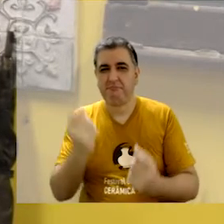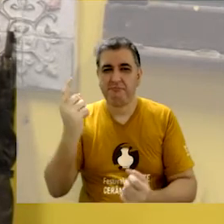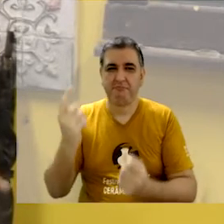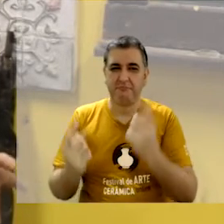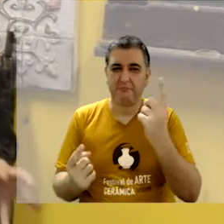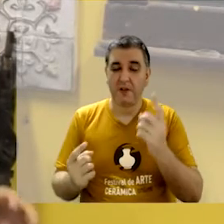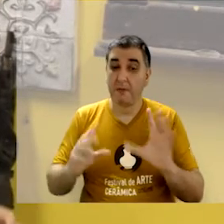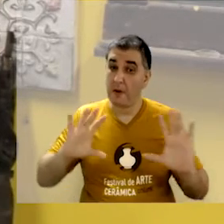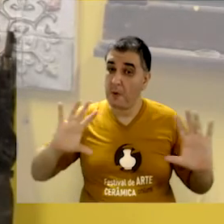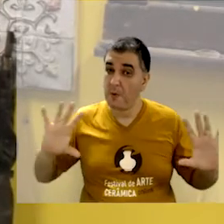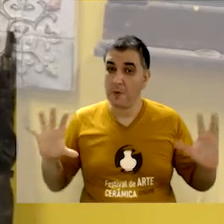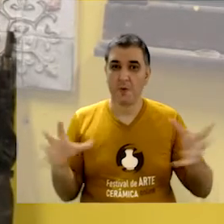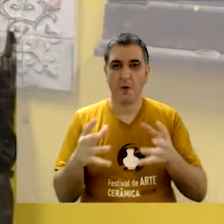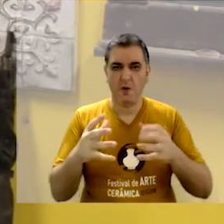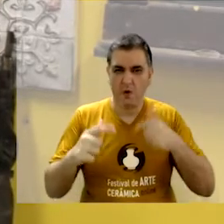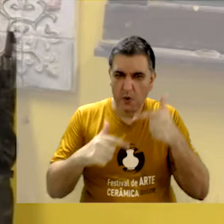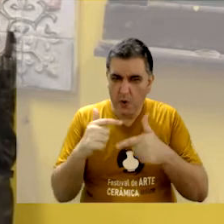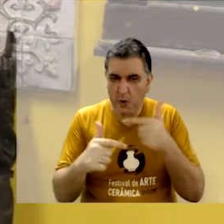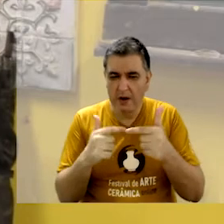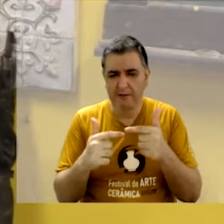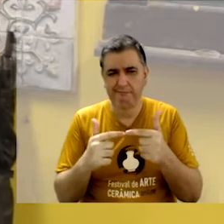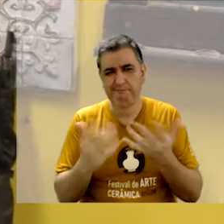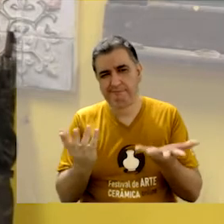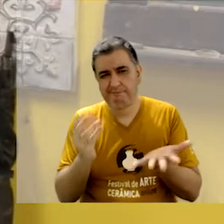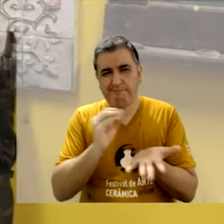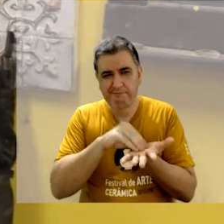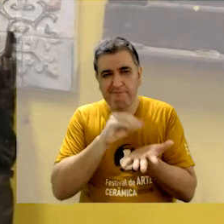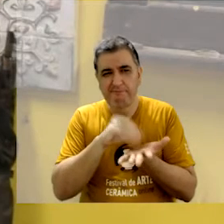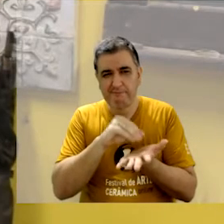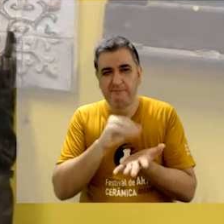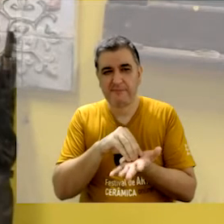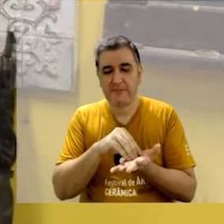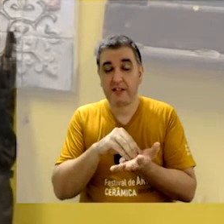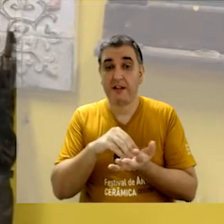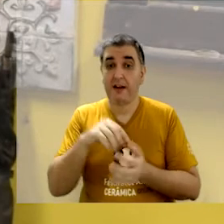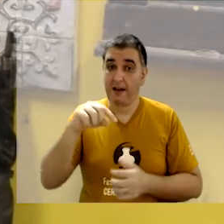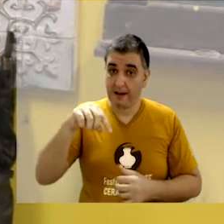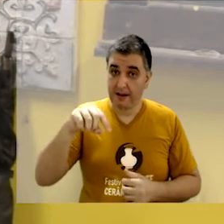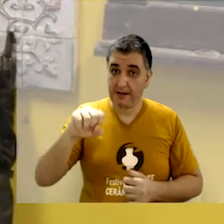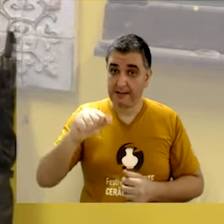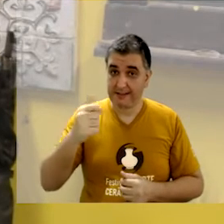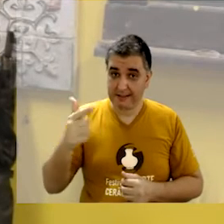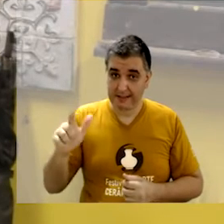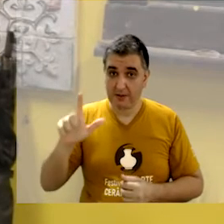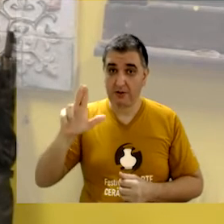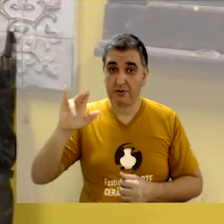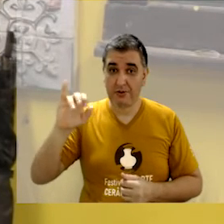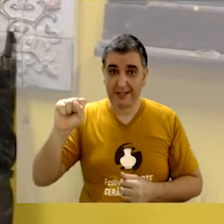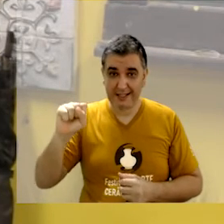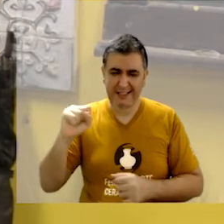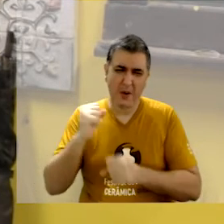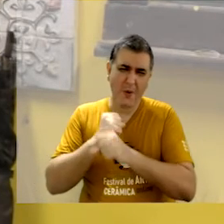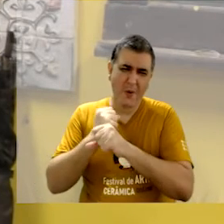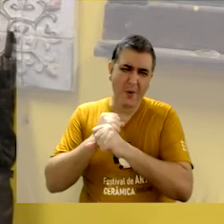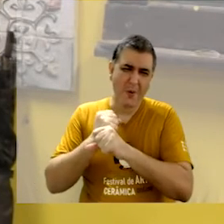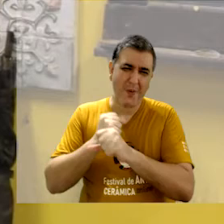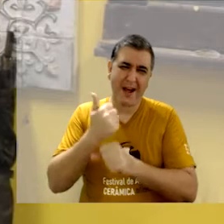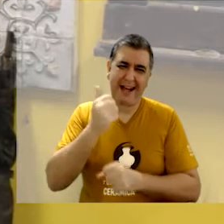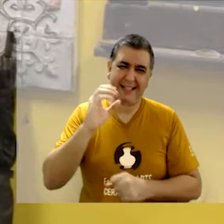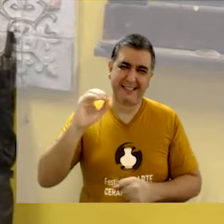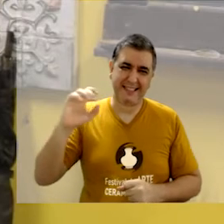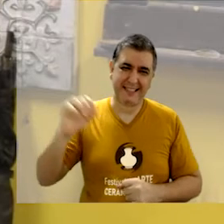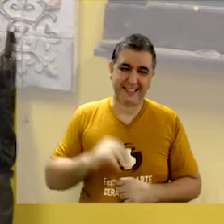sabe? Mas a gente não está no todo, no conjunto. Então, a São Luís se preservou ali 100 anos, não é? E é